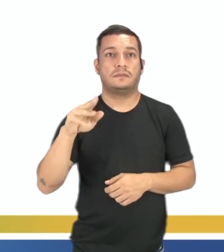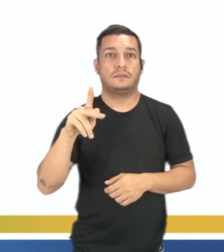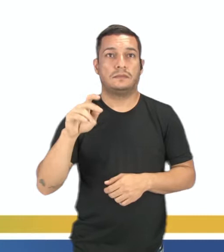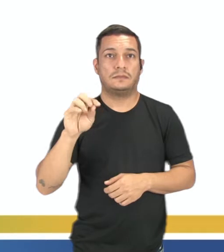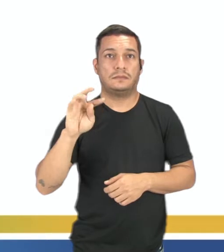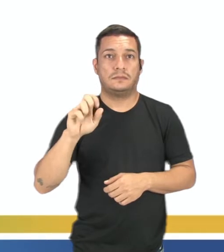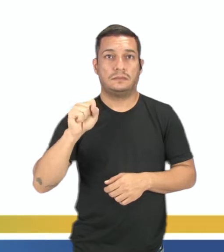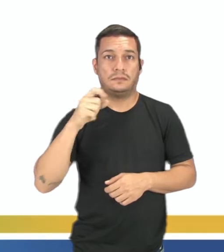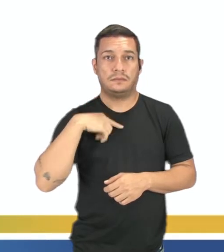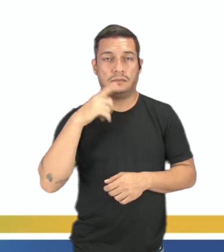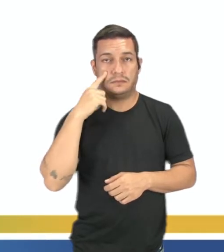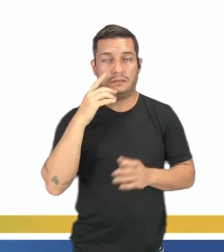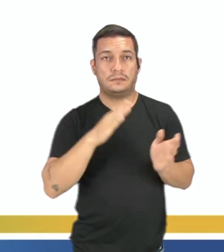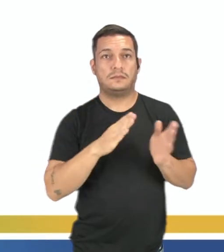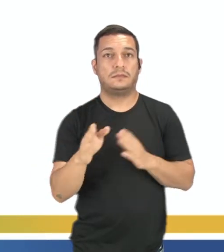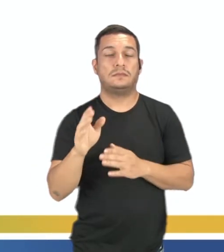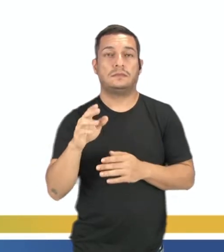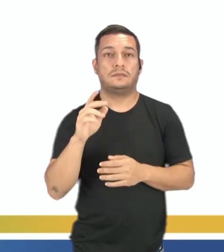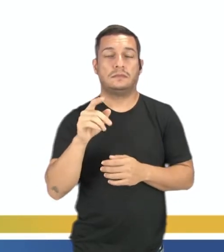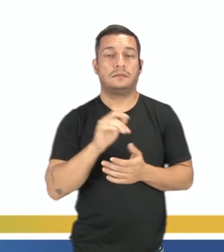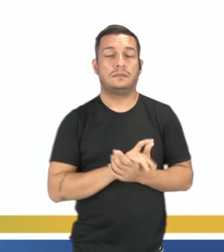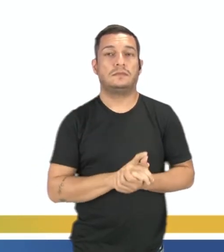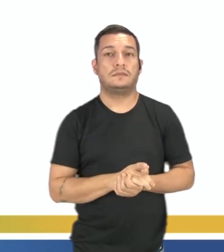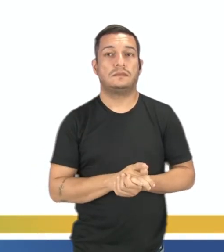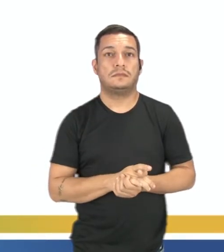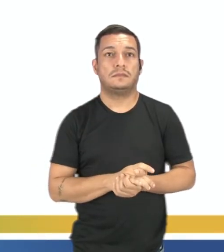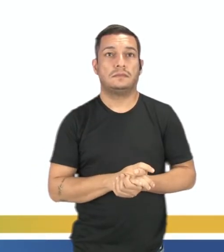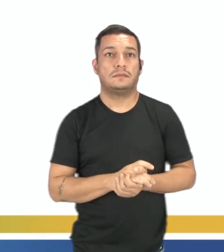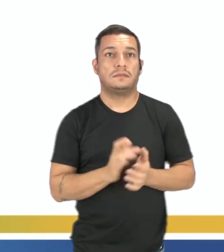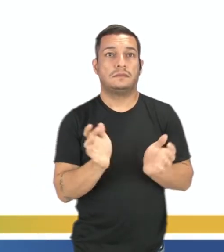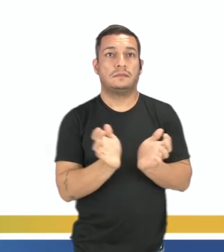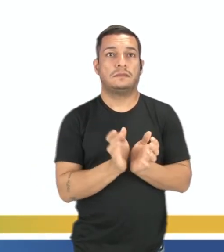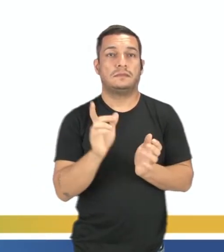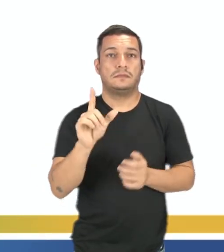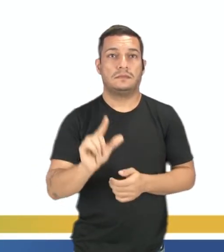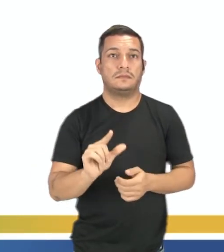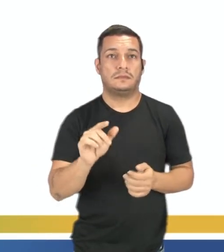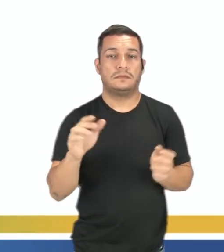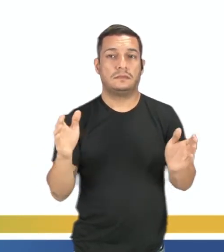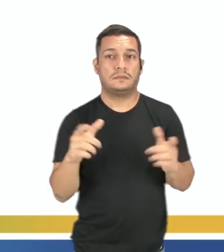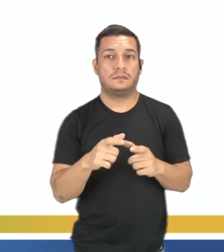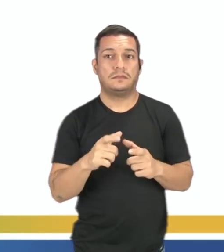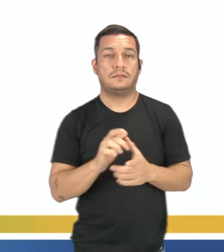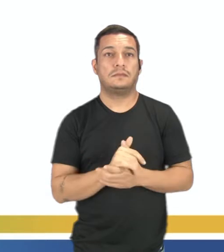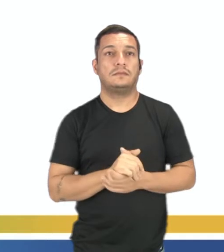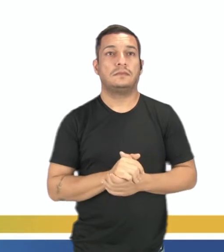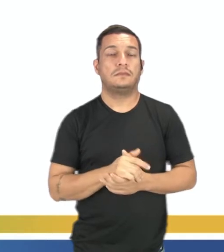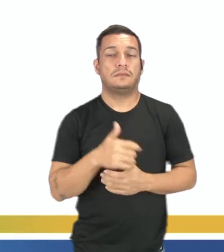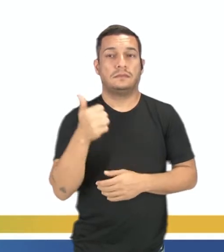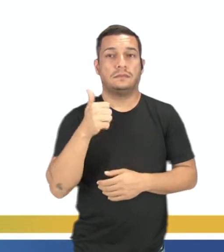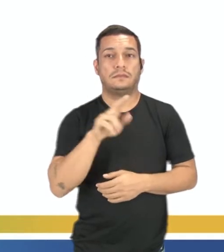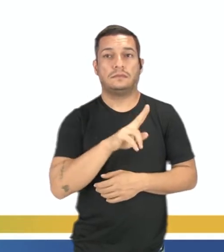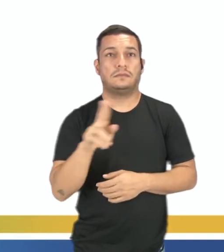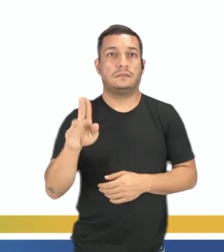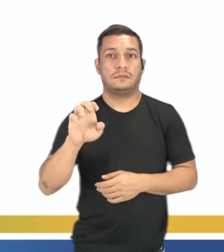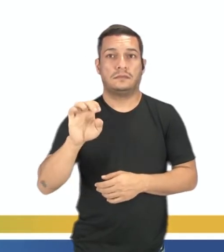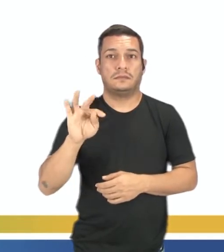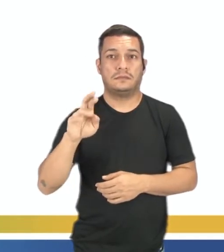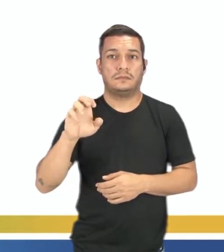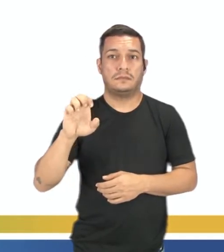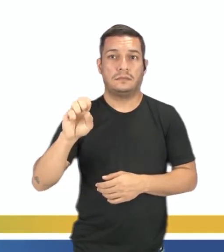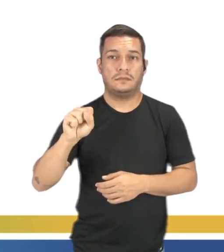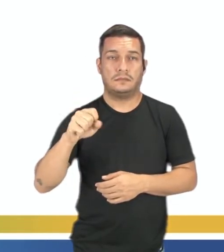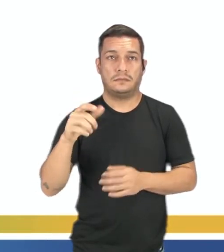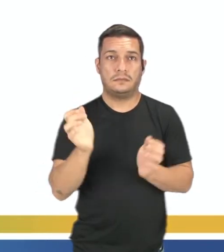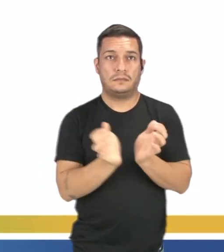gente a gente vai seguir o seguinte esquema olha aqui ó grupo menor primeira forma de dar nomes ausentes